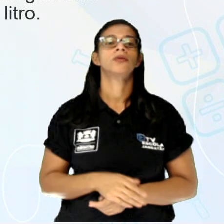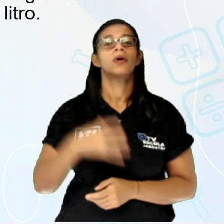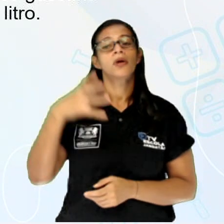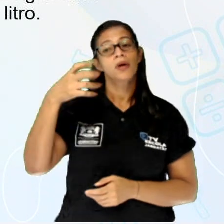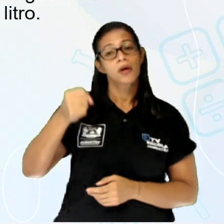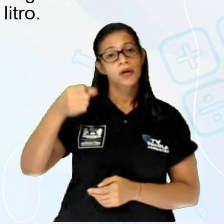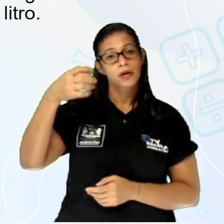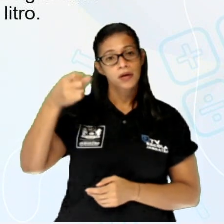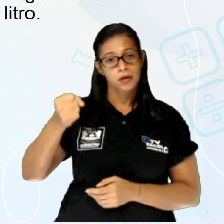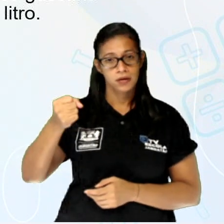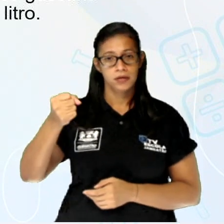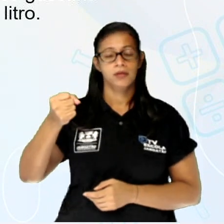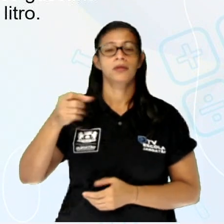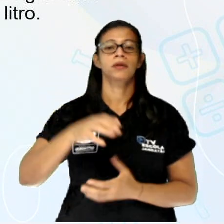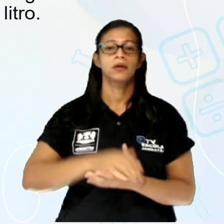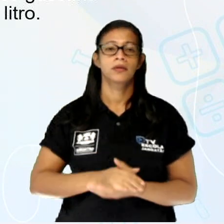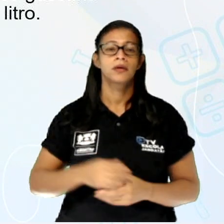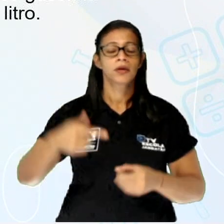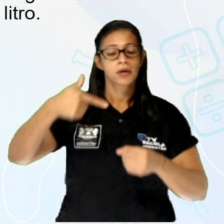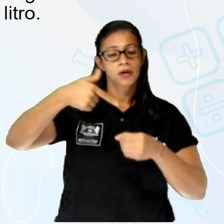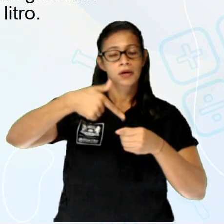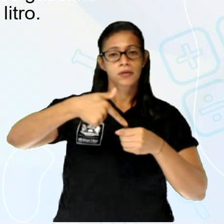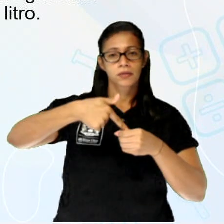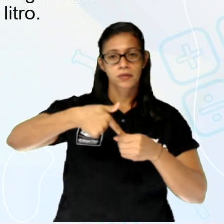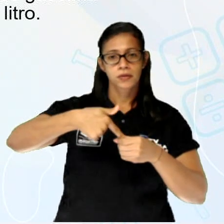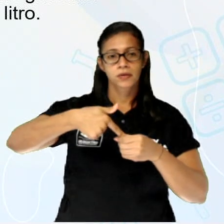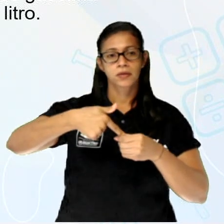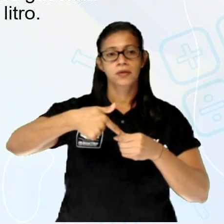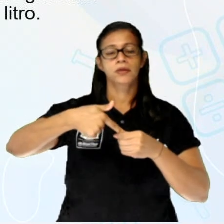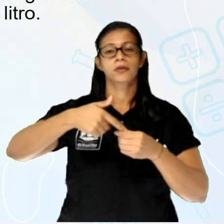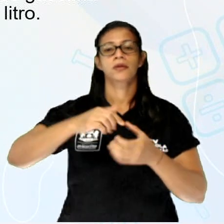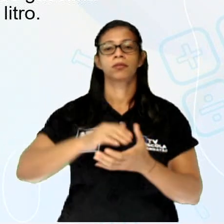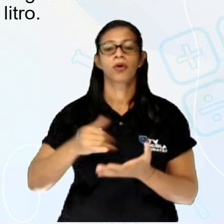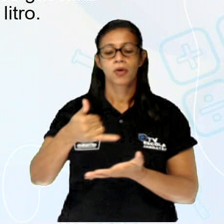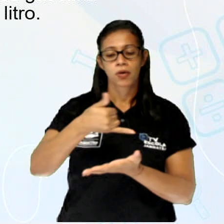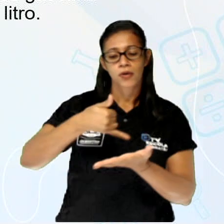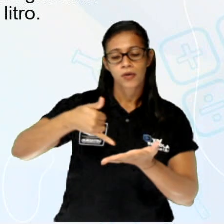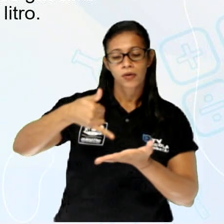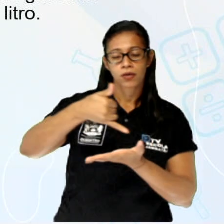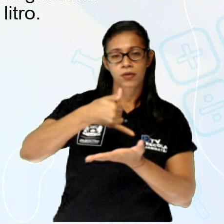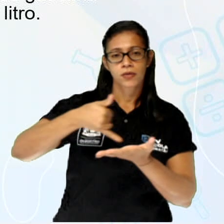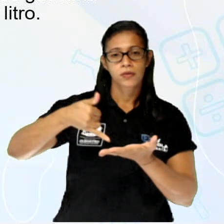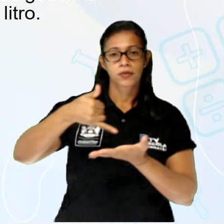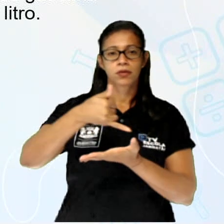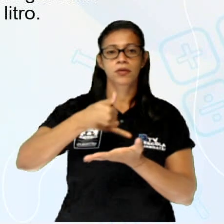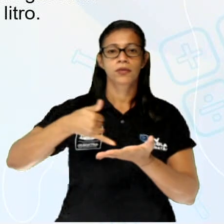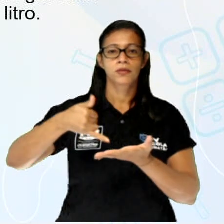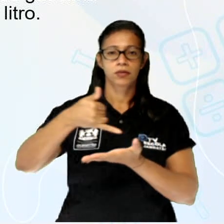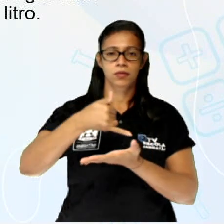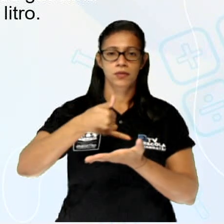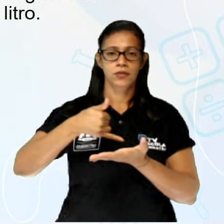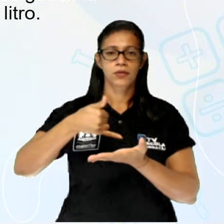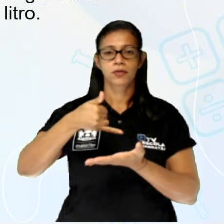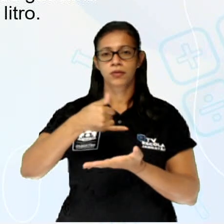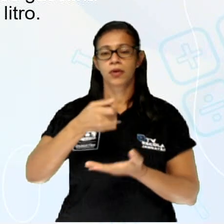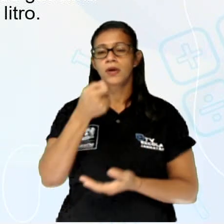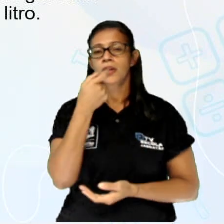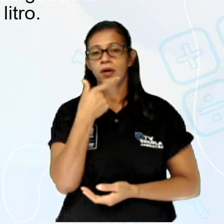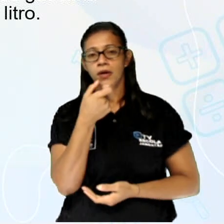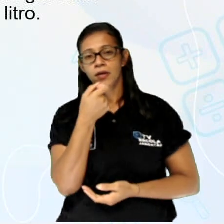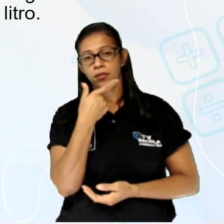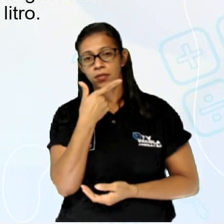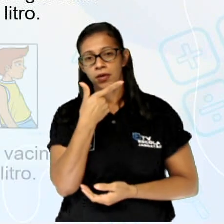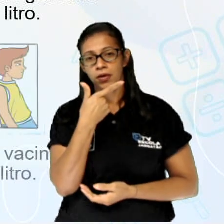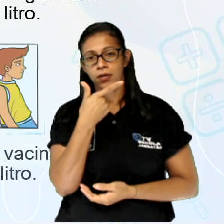litro. Compramos gasolina por litro, compramos óleo por litro, tomamos remédio